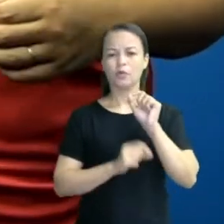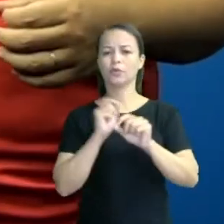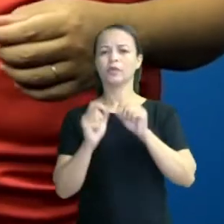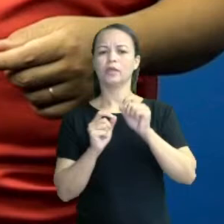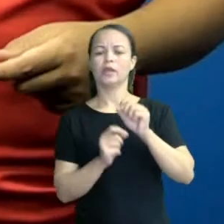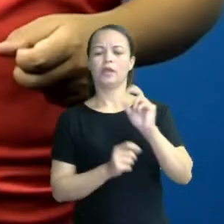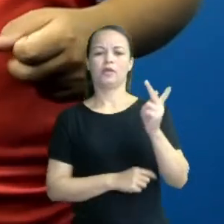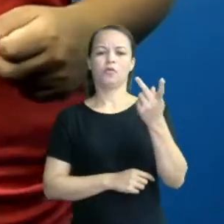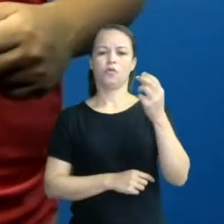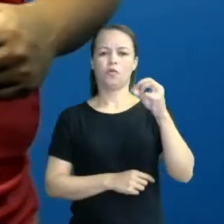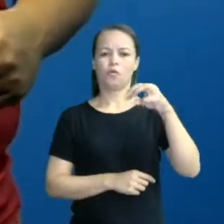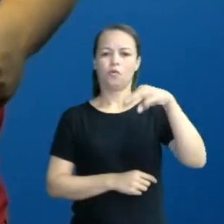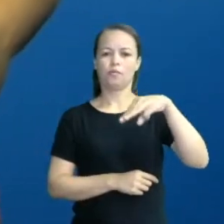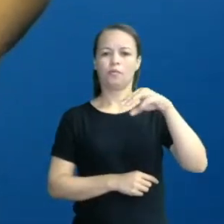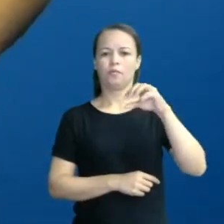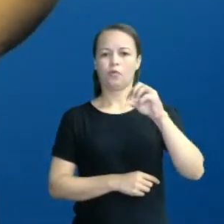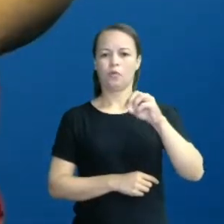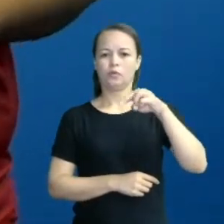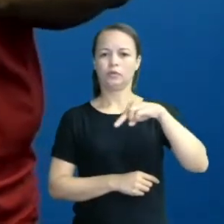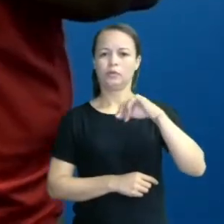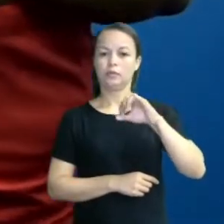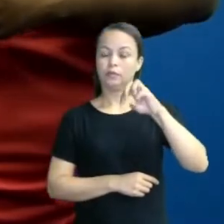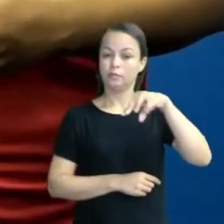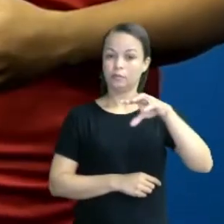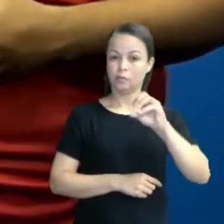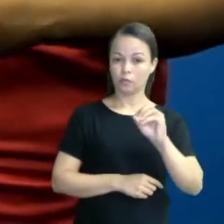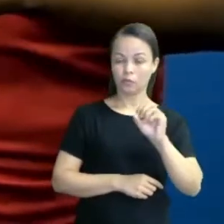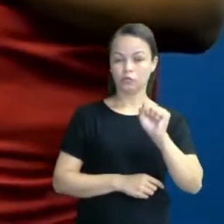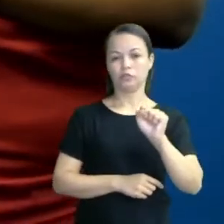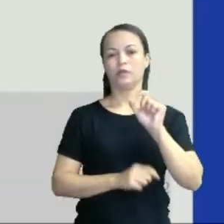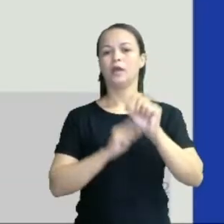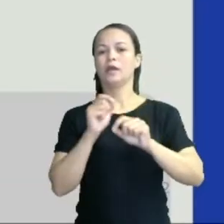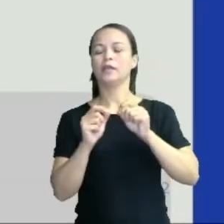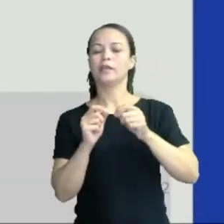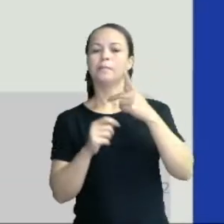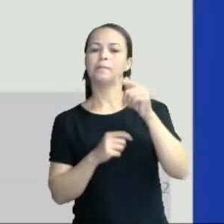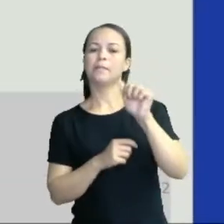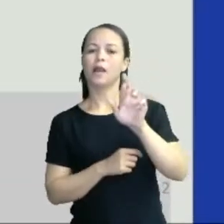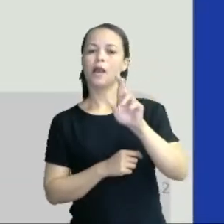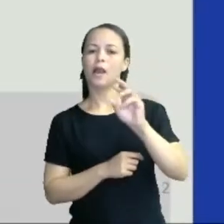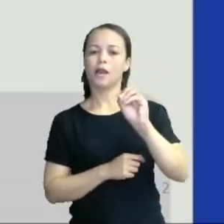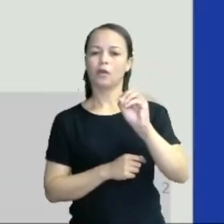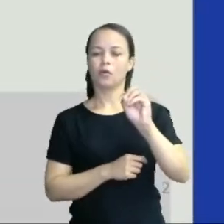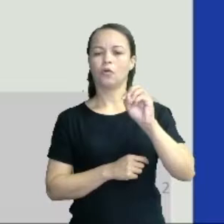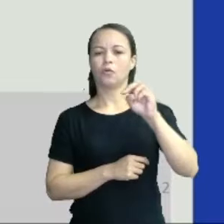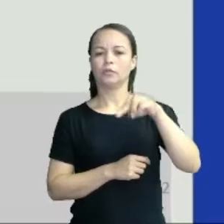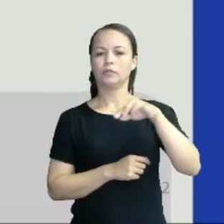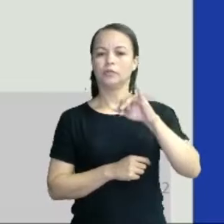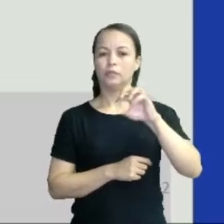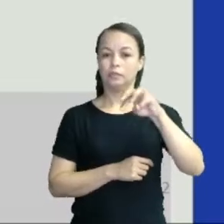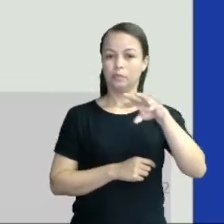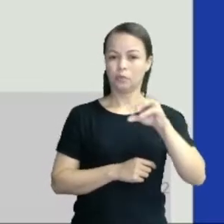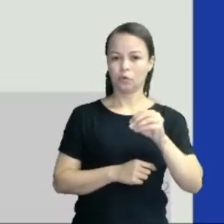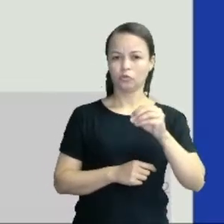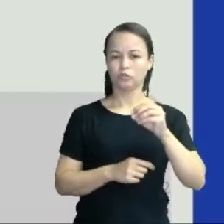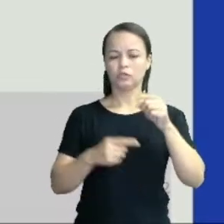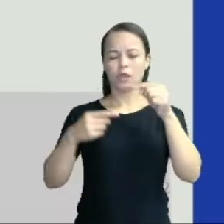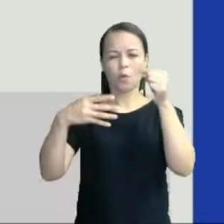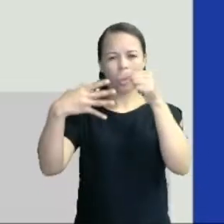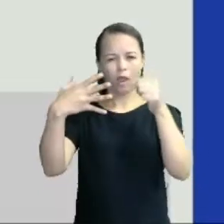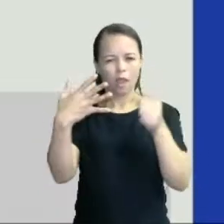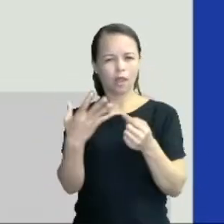homônimo e parônimos. Vamos lá? Homônimos e parônimos são elementos que